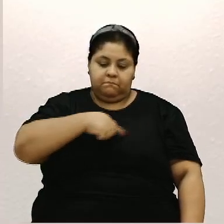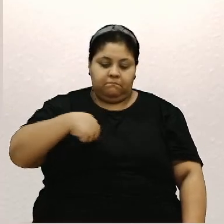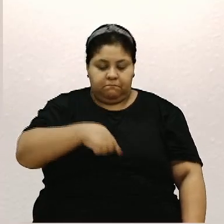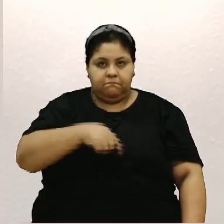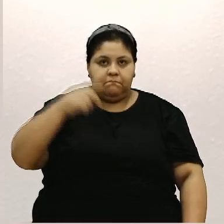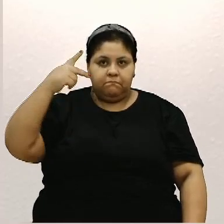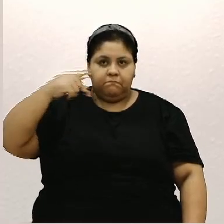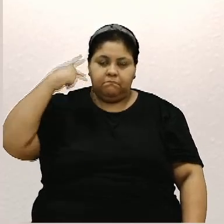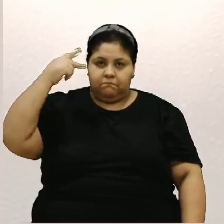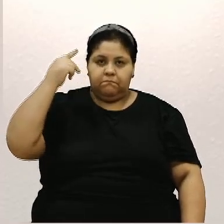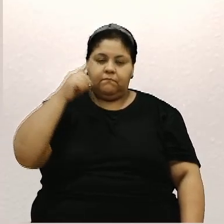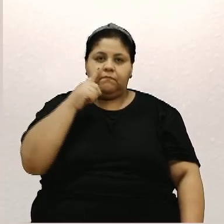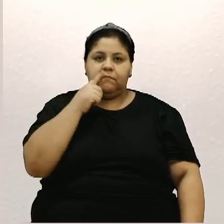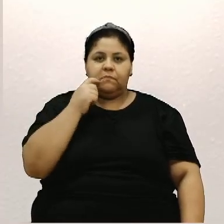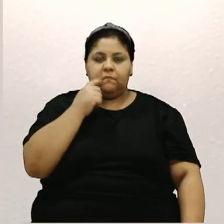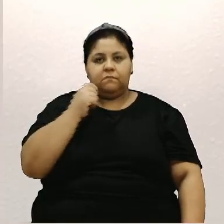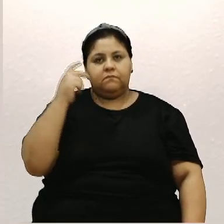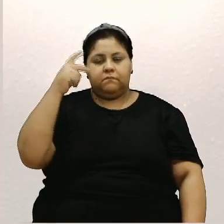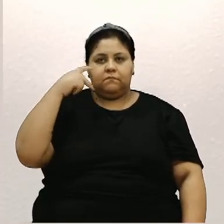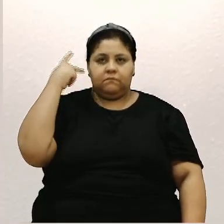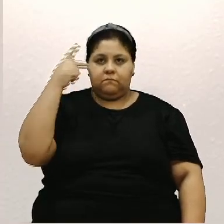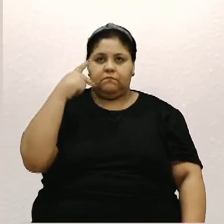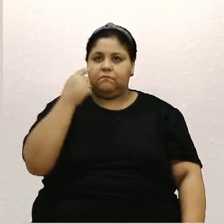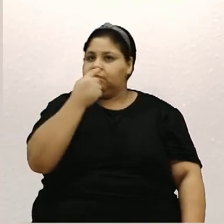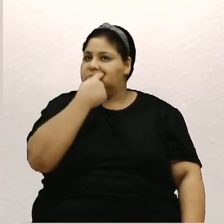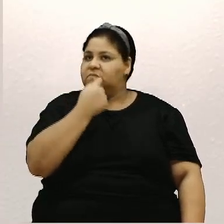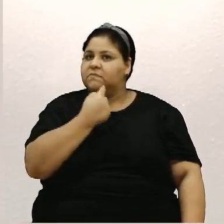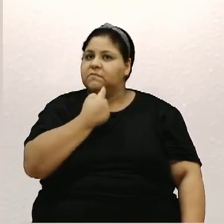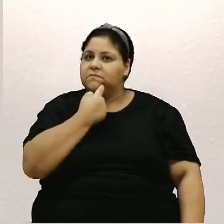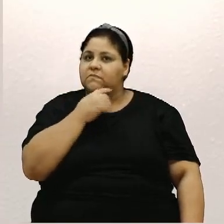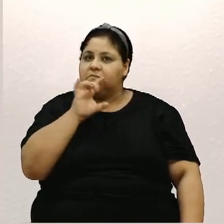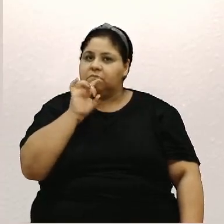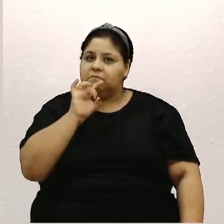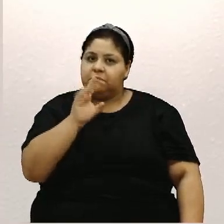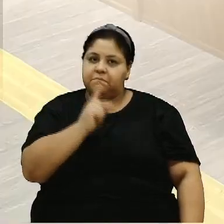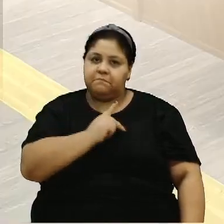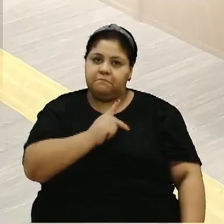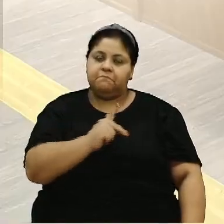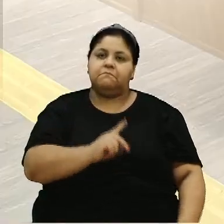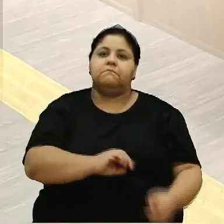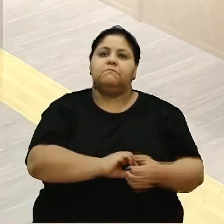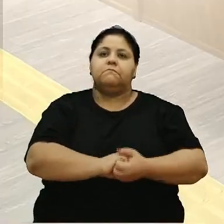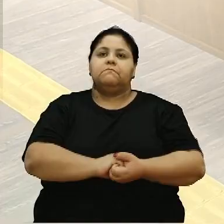vereadora Rose Frigieri e pelo vereador Wagner Petrini. Era isso, senhora presidente.